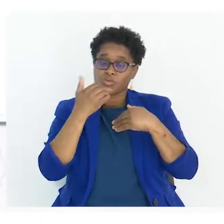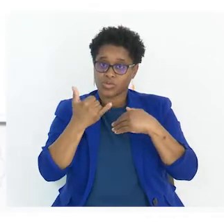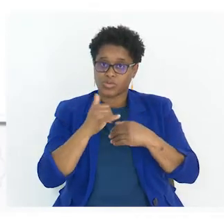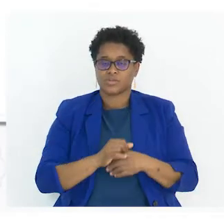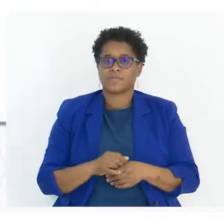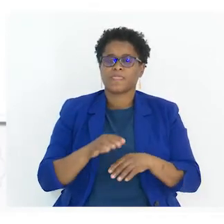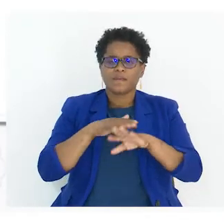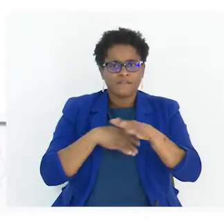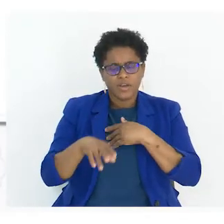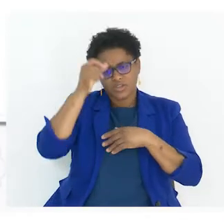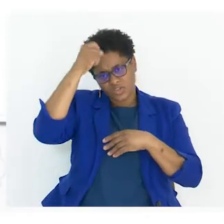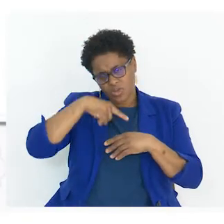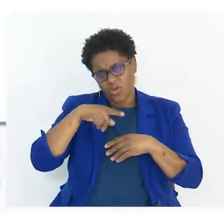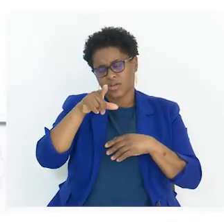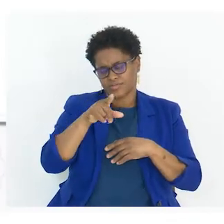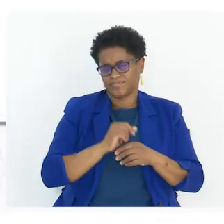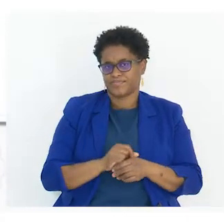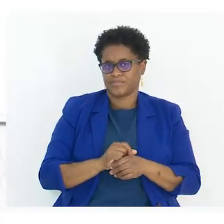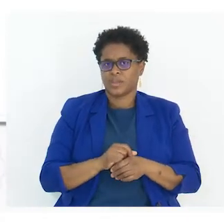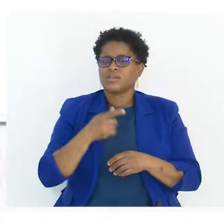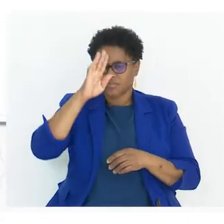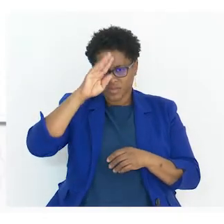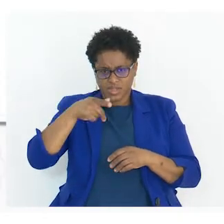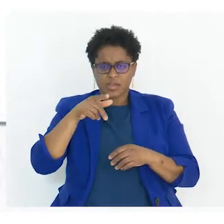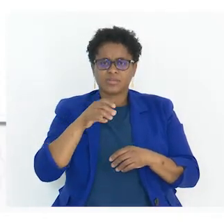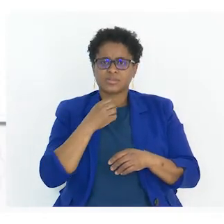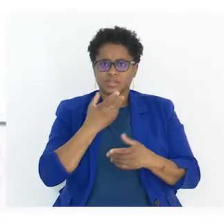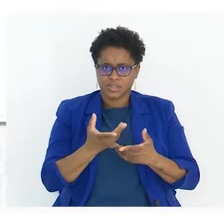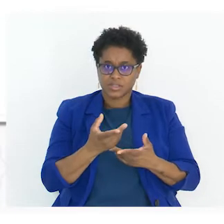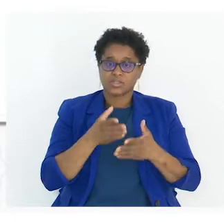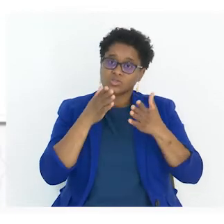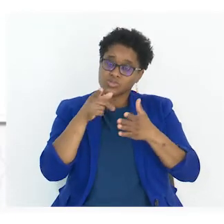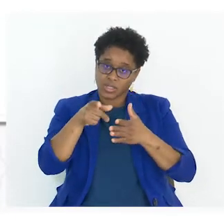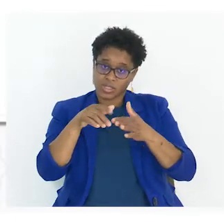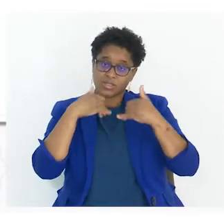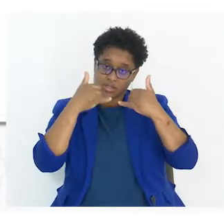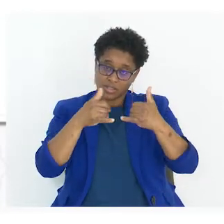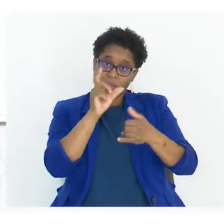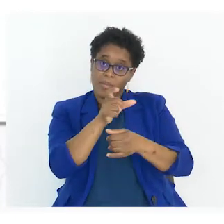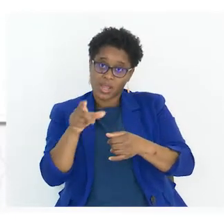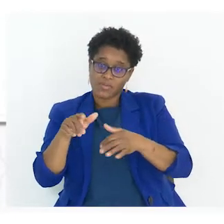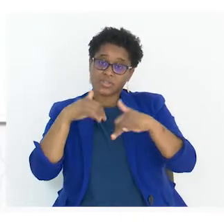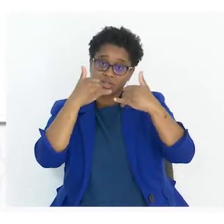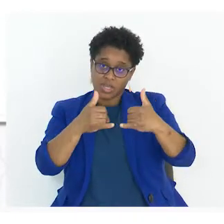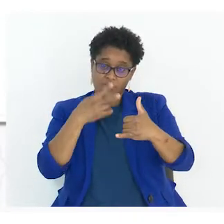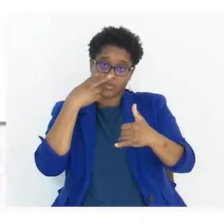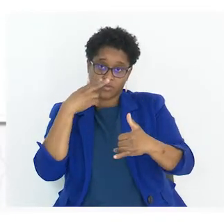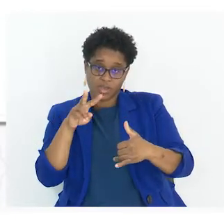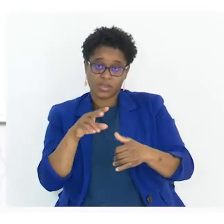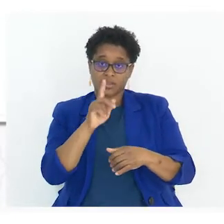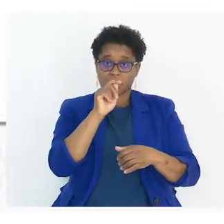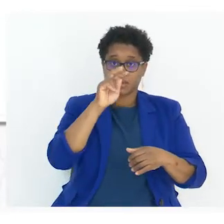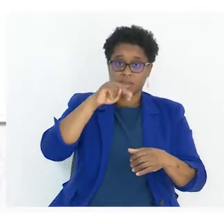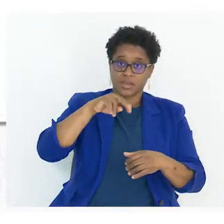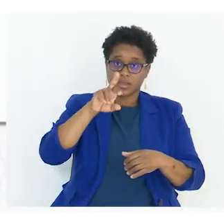inicial, tendo em conta as sugestões que se seguem. Vamos ver aqui. Enriquece a